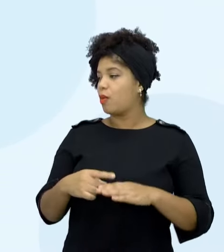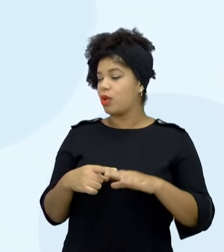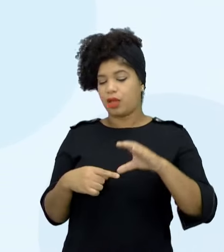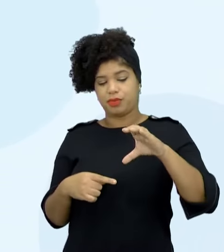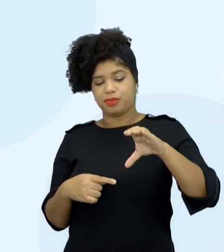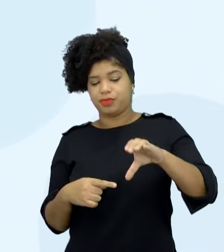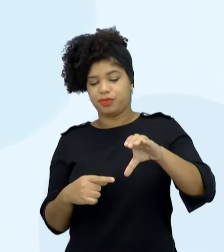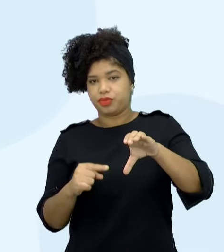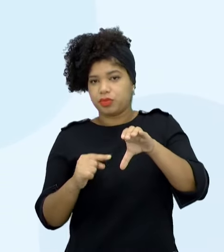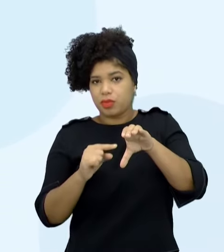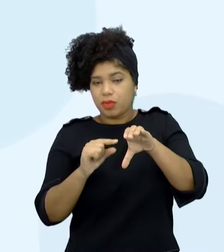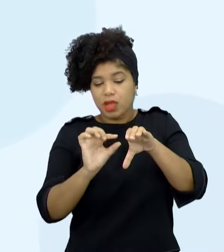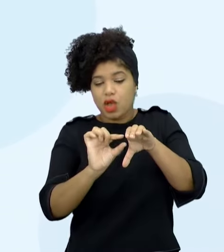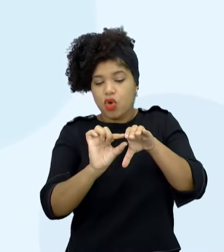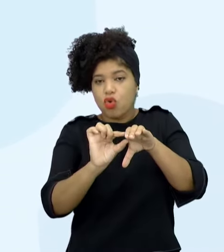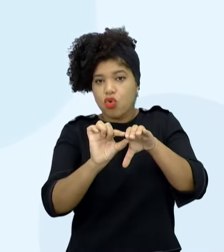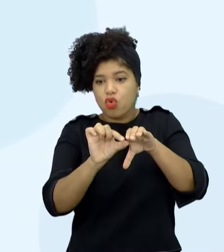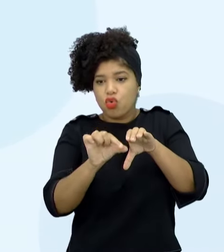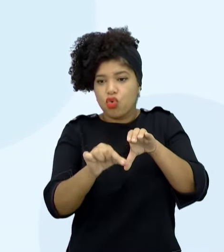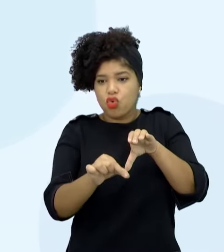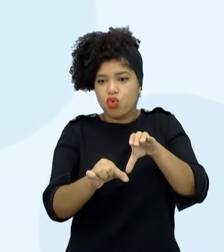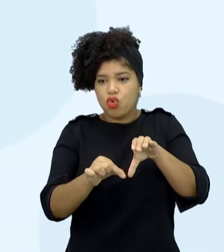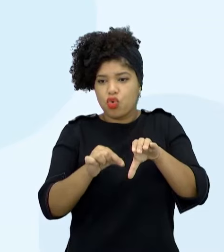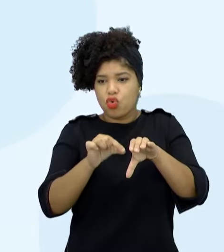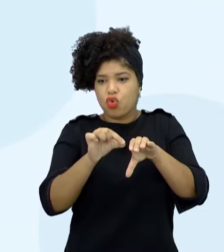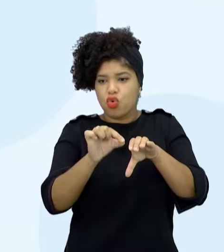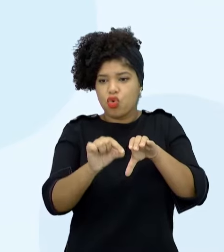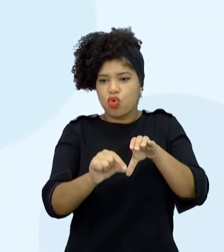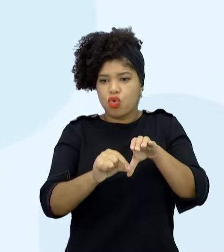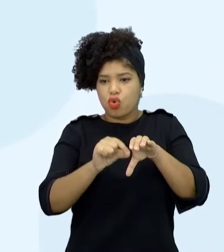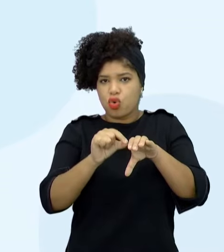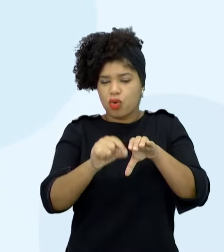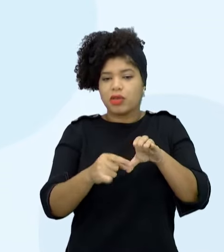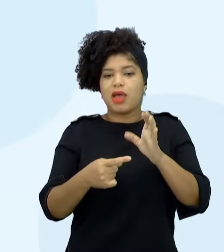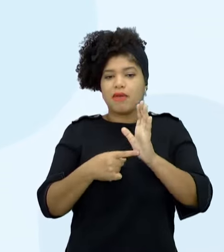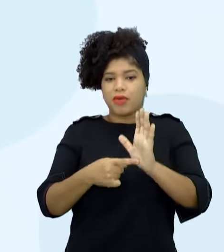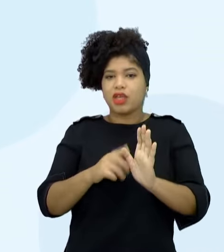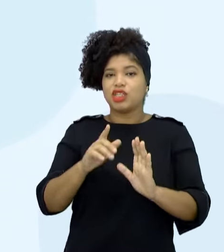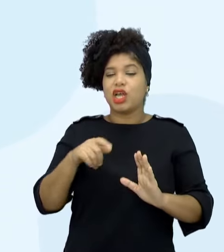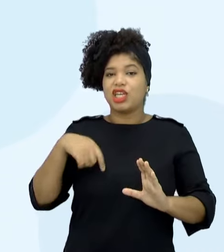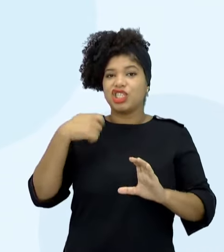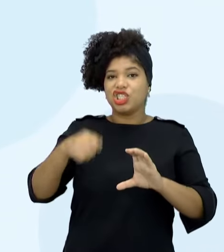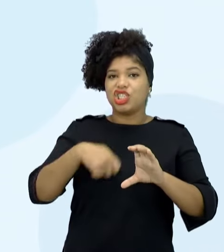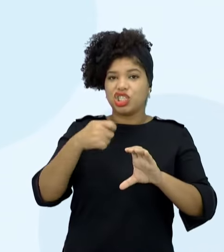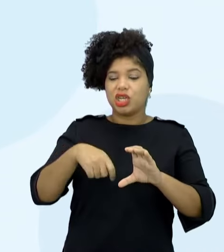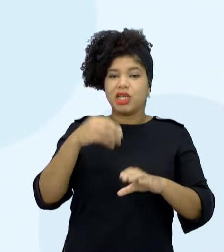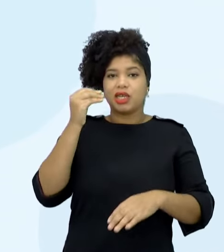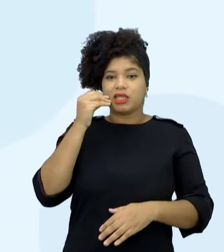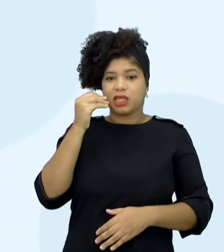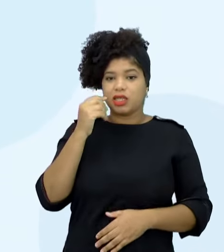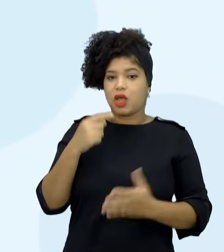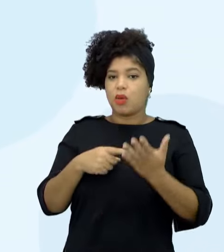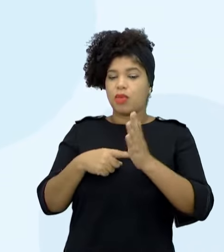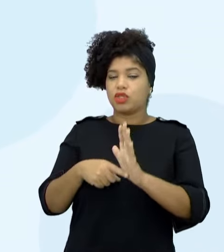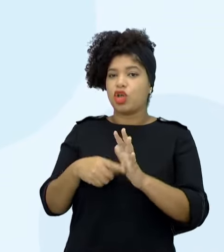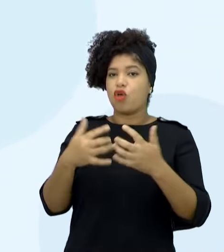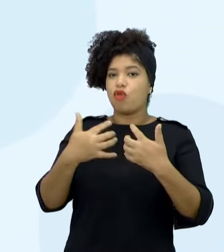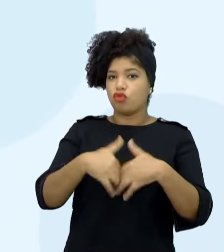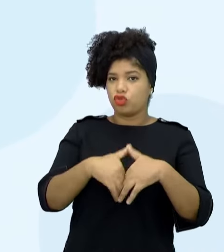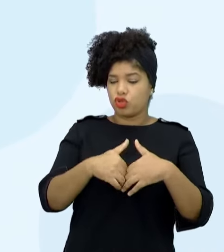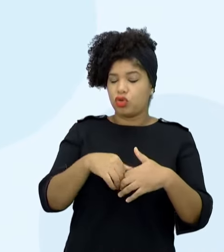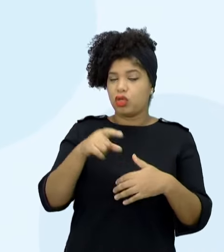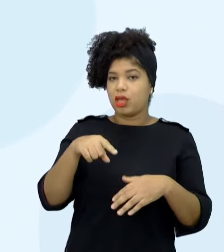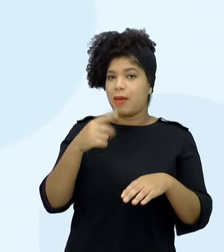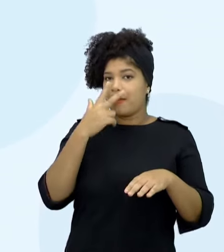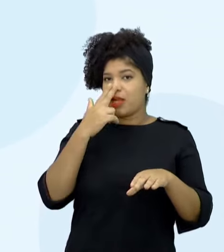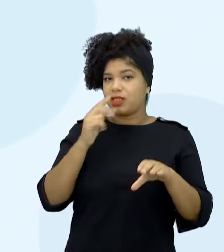roda, e a gente viu acontecer isso aqui no laboratório, você acredita? Eu estava girando ali, estava colocando um aparelho ali para funcionar, que funciona como uma correia,